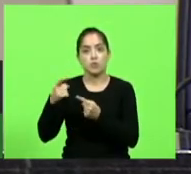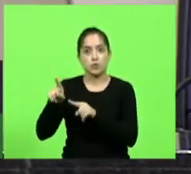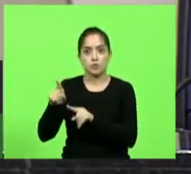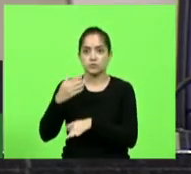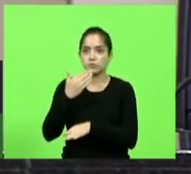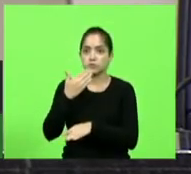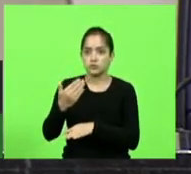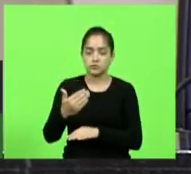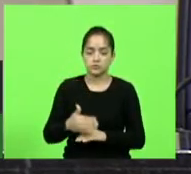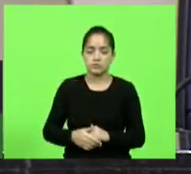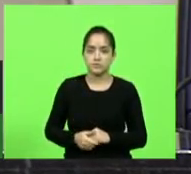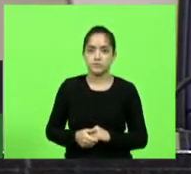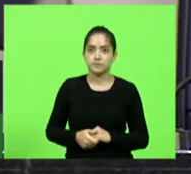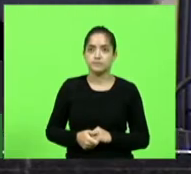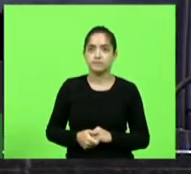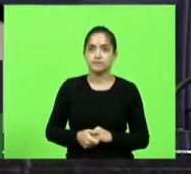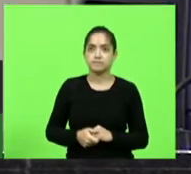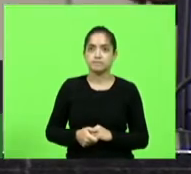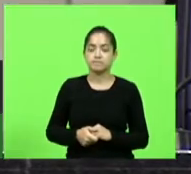deputado.